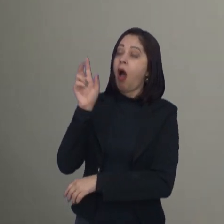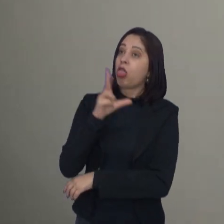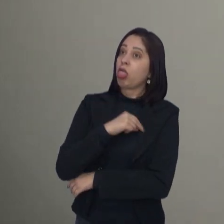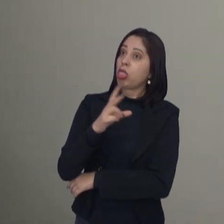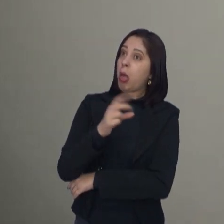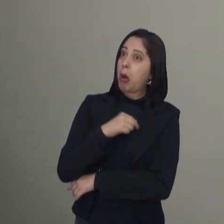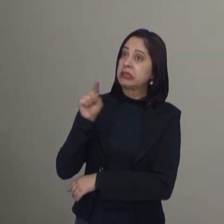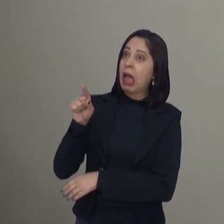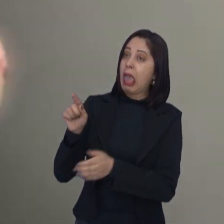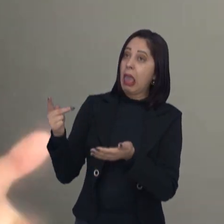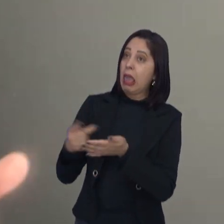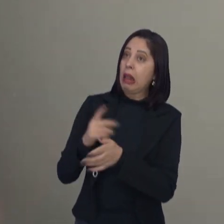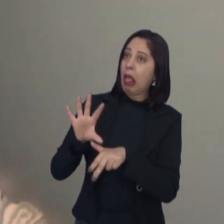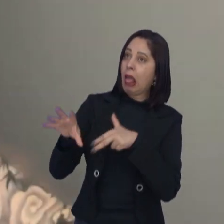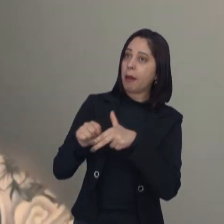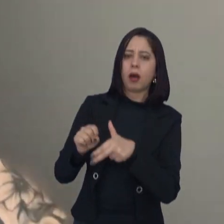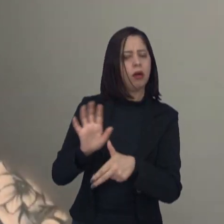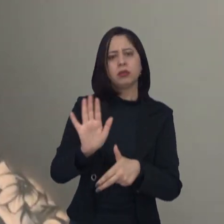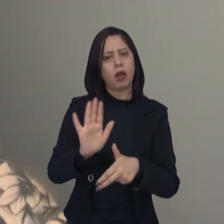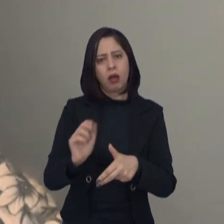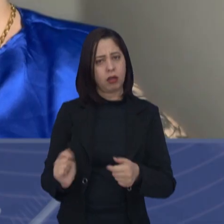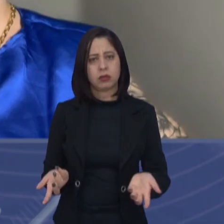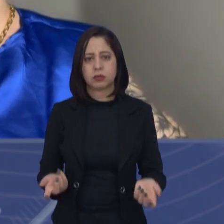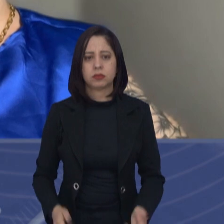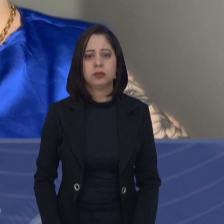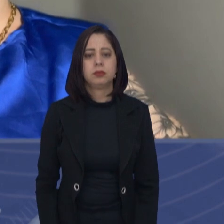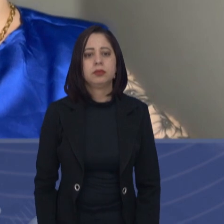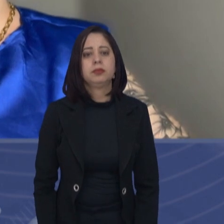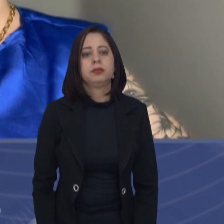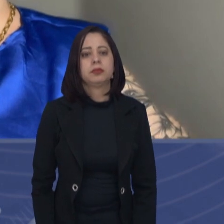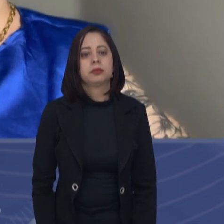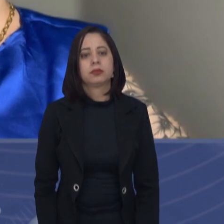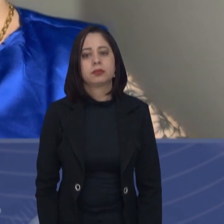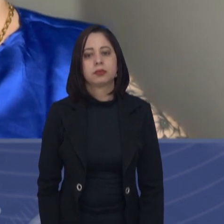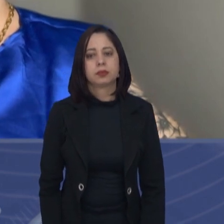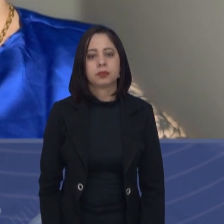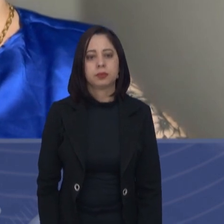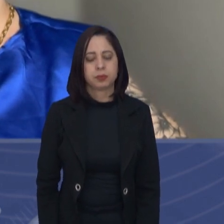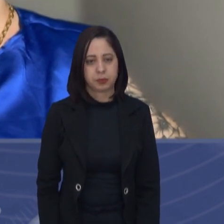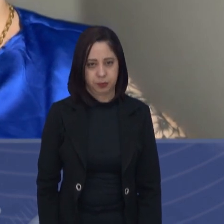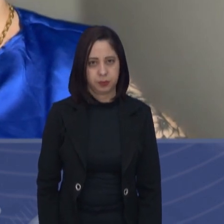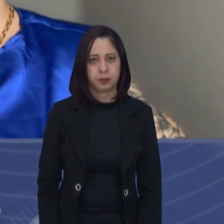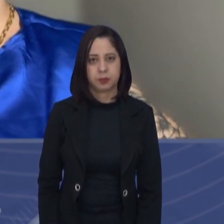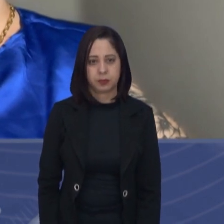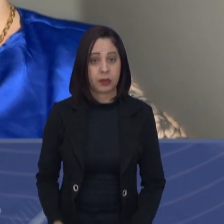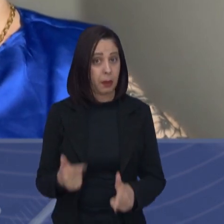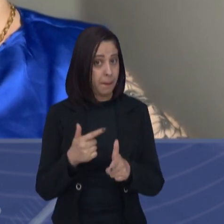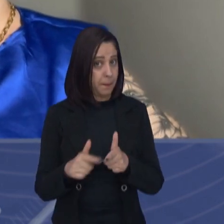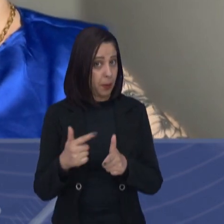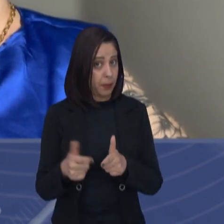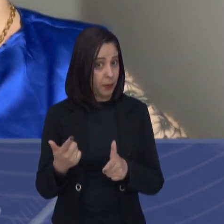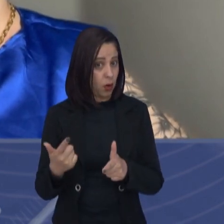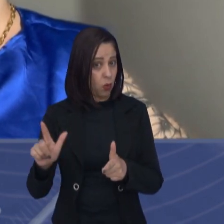todos os movimentos que acontecem por trás daquela publicidade. Júlia, Um outro problema também, né, em relação